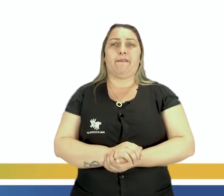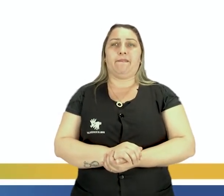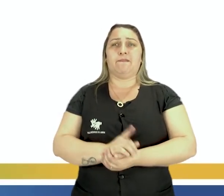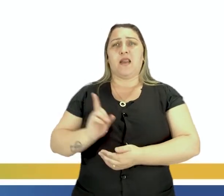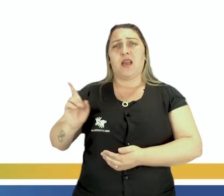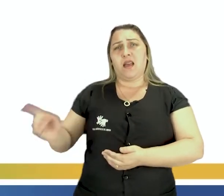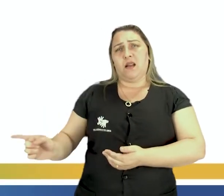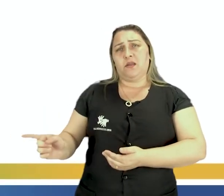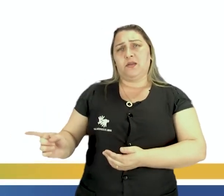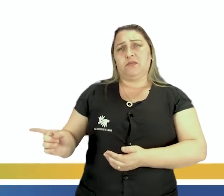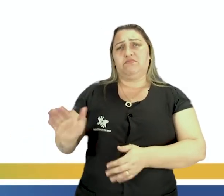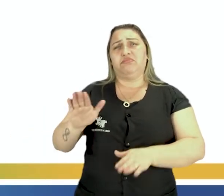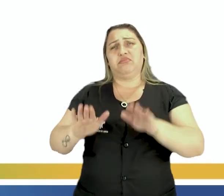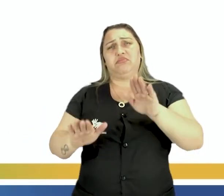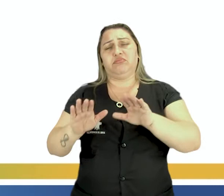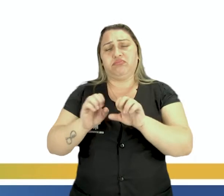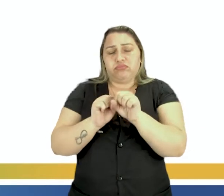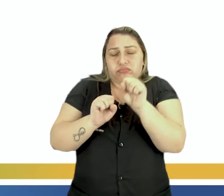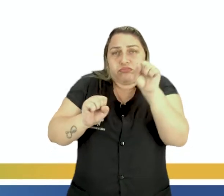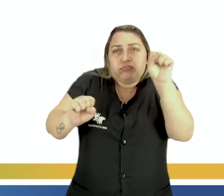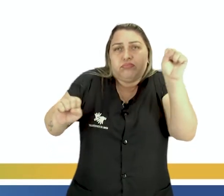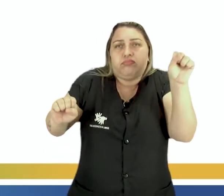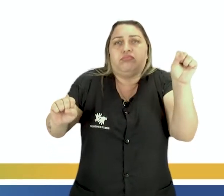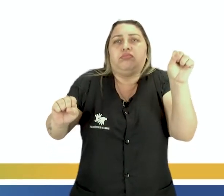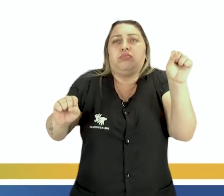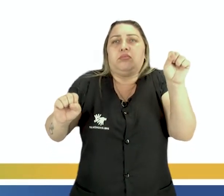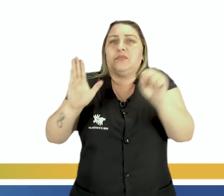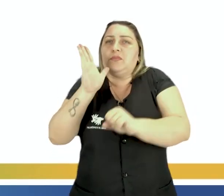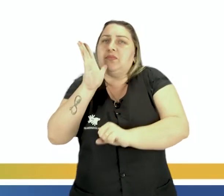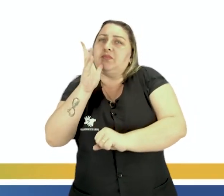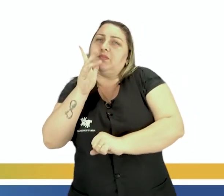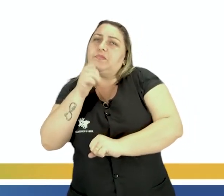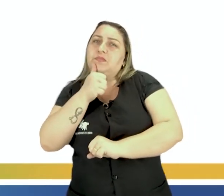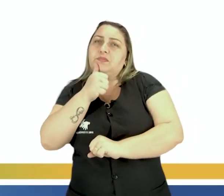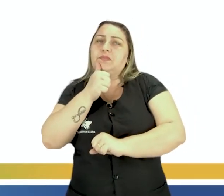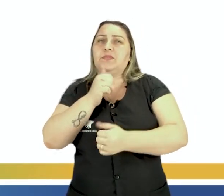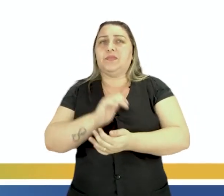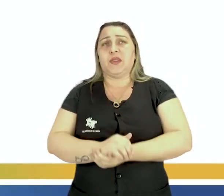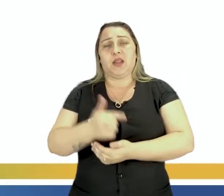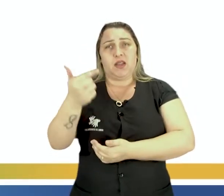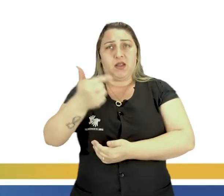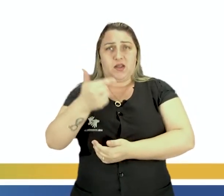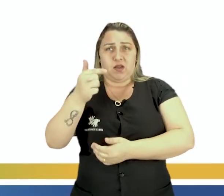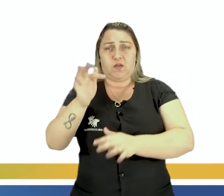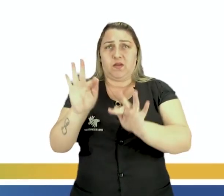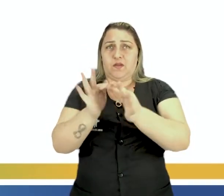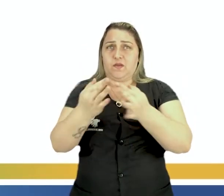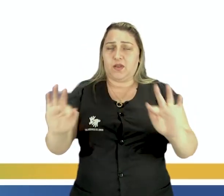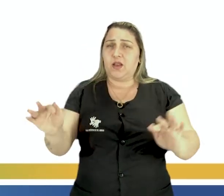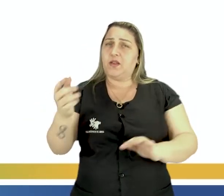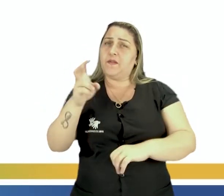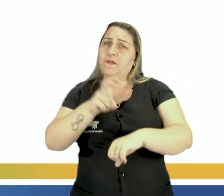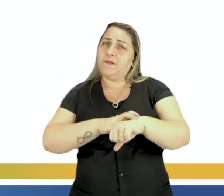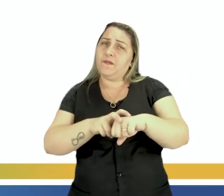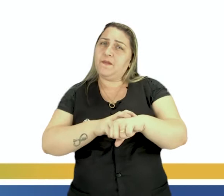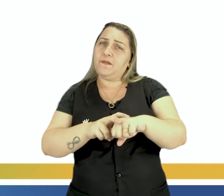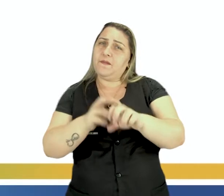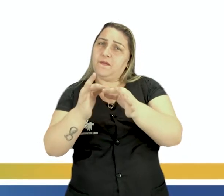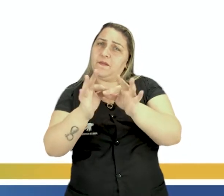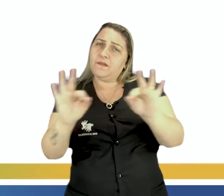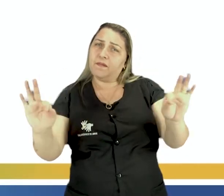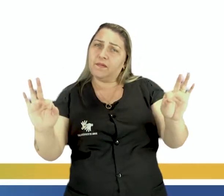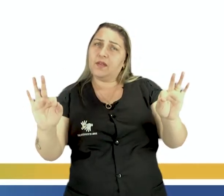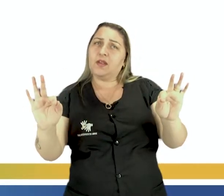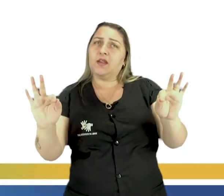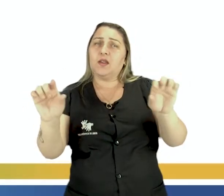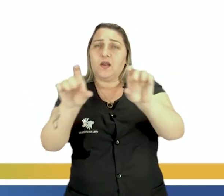às vezes, acorda tarde. Vocês perceberam que nessa segunda frase eu tenho aí em verdinho, olha, o nosso advérbio de